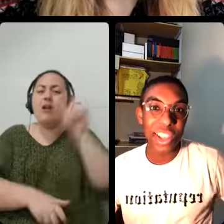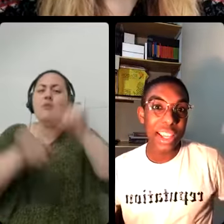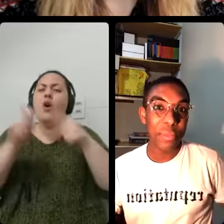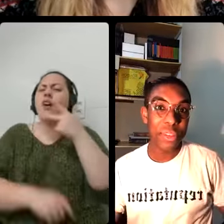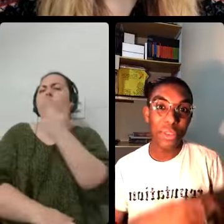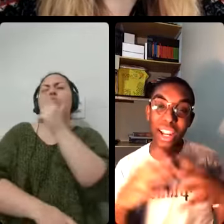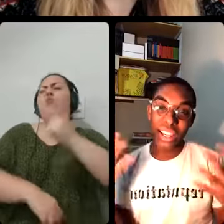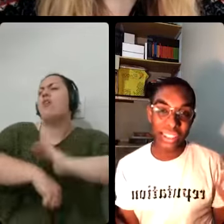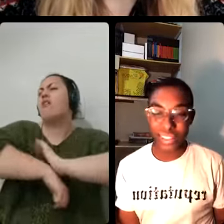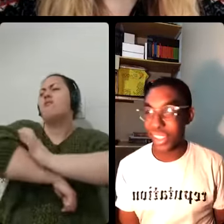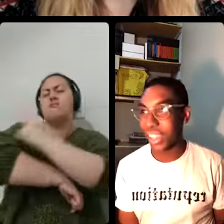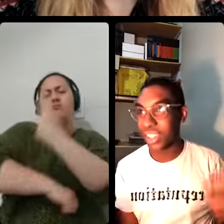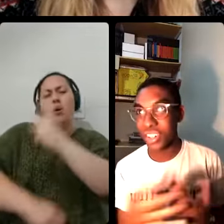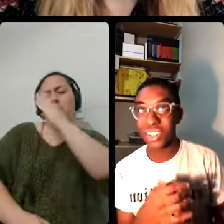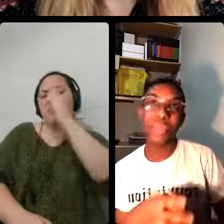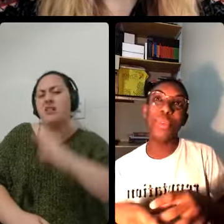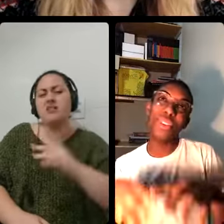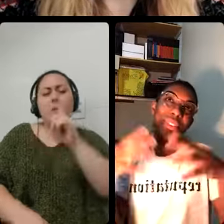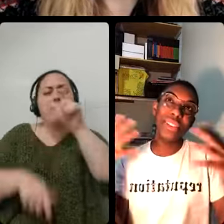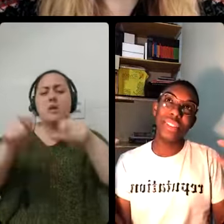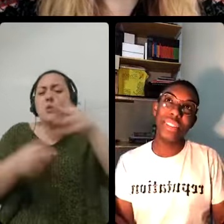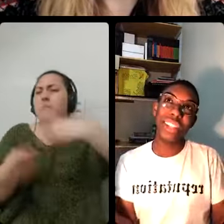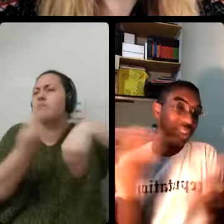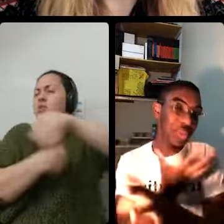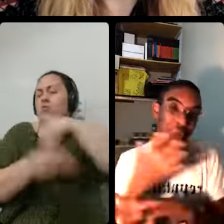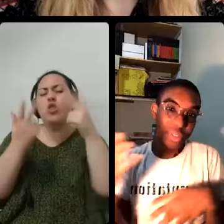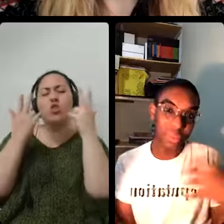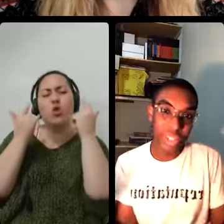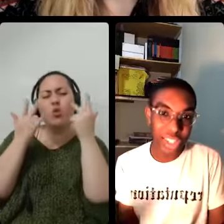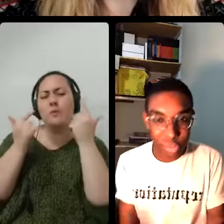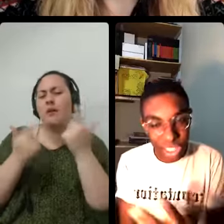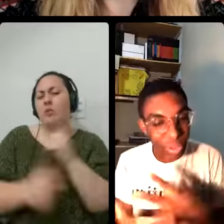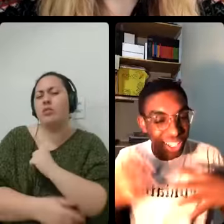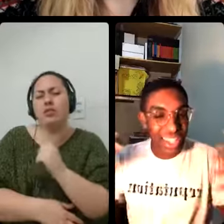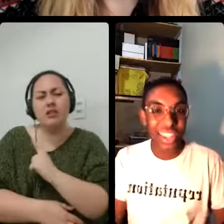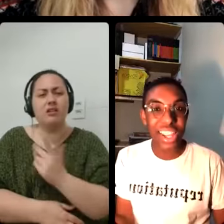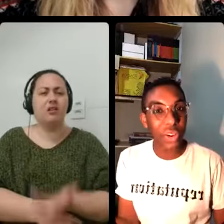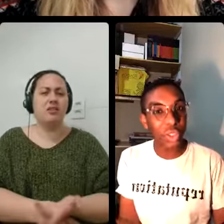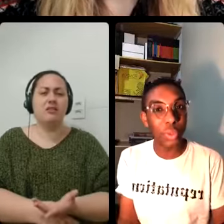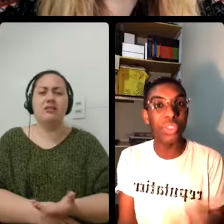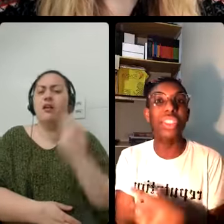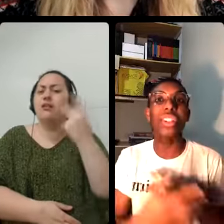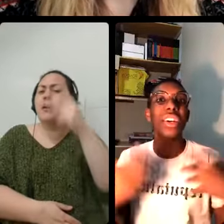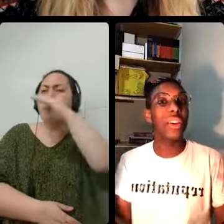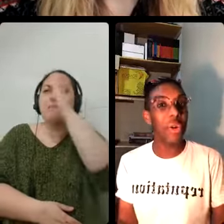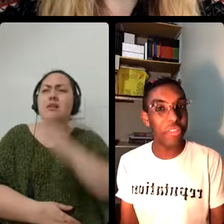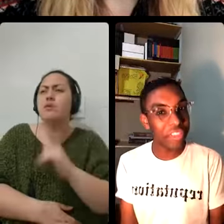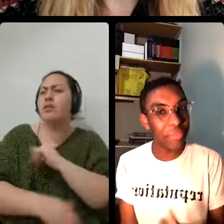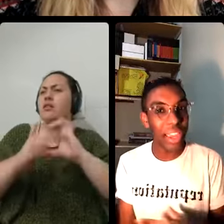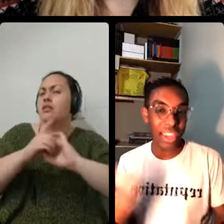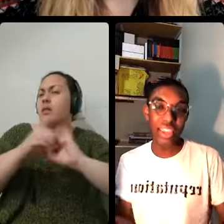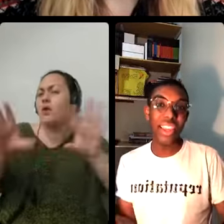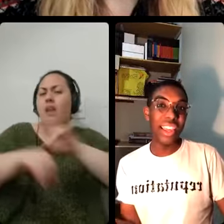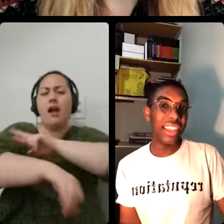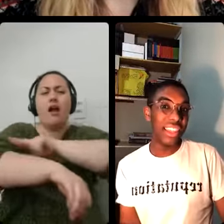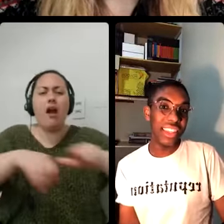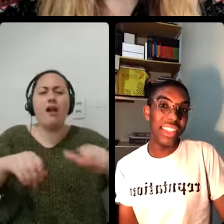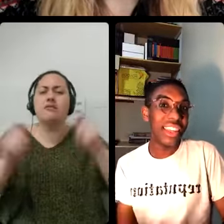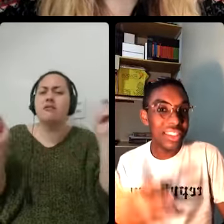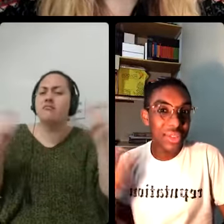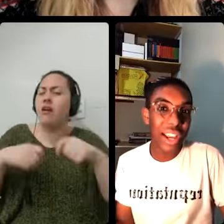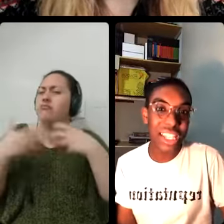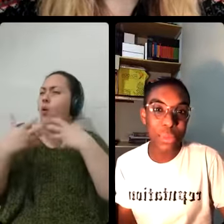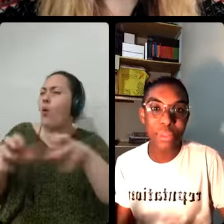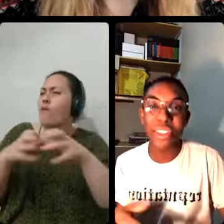são misturadas, né? A gente tem muitos, tipo, o Brasil é uma democracia racial, todo mundo se convive bem e